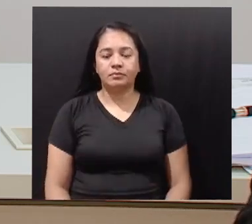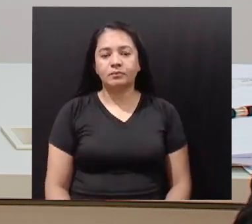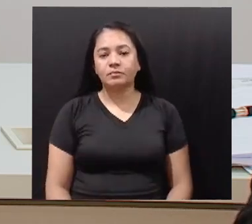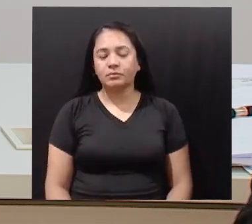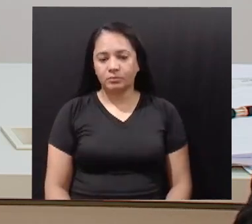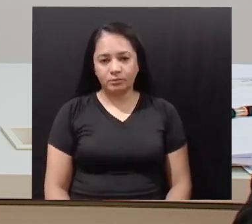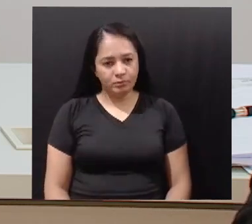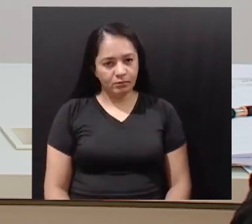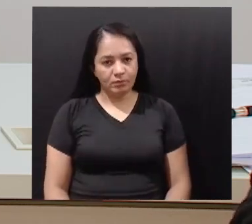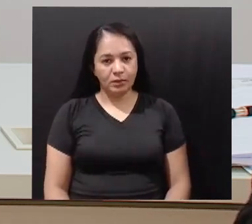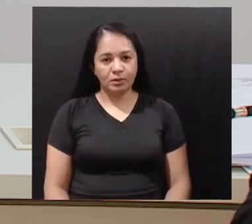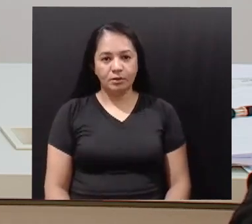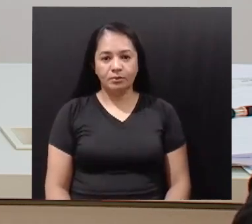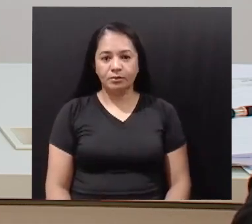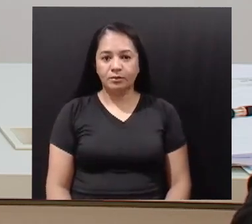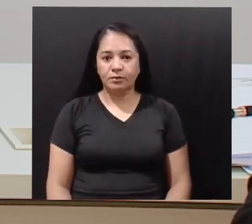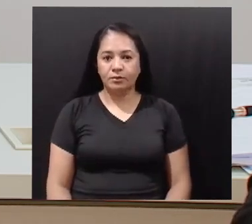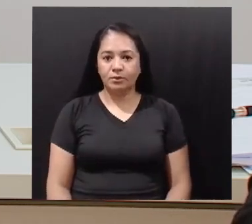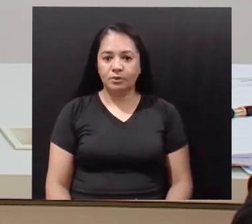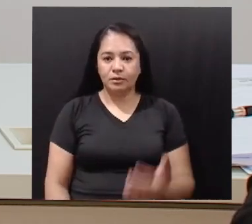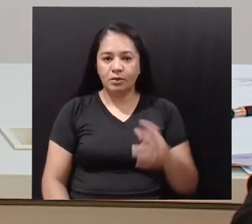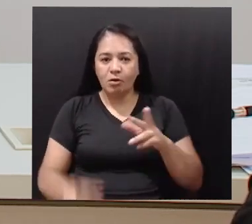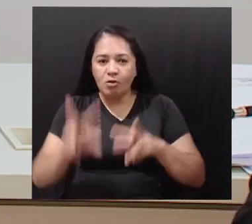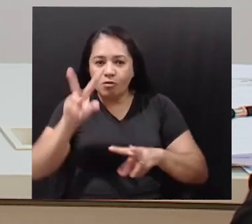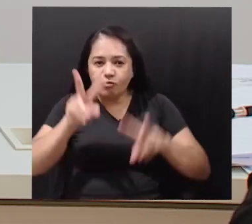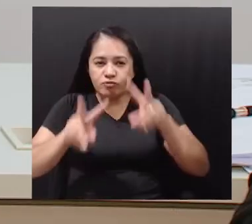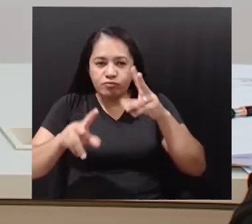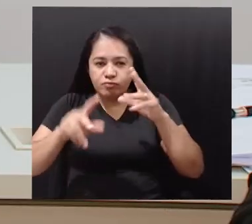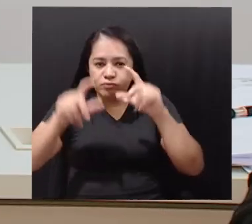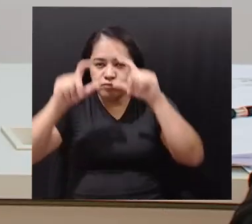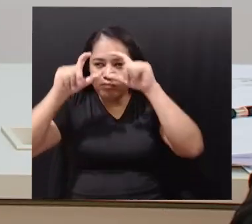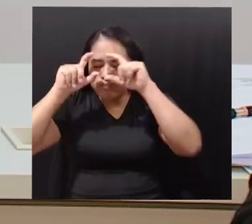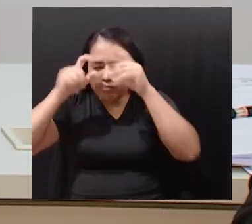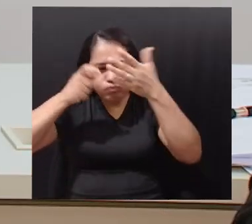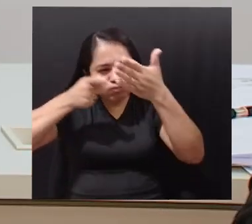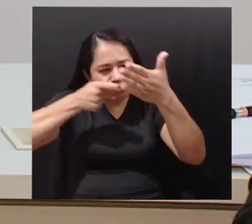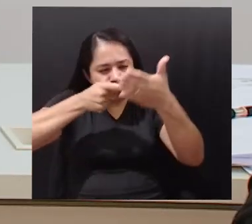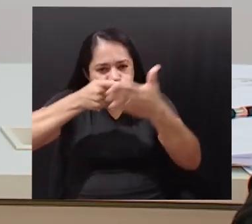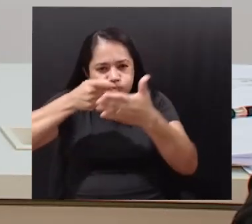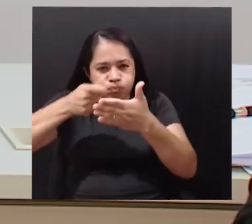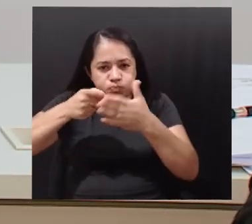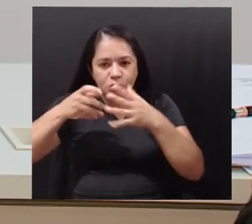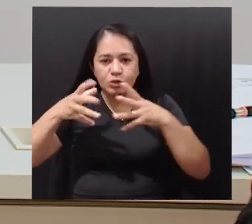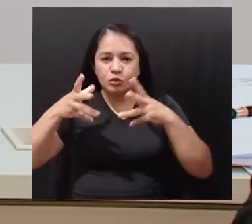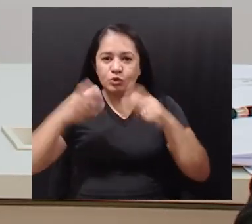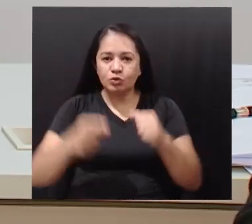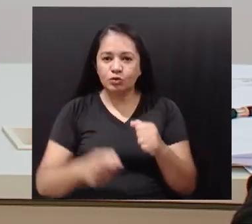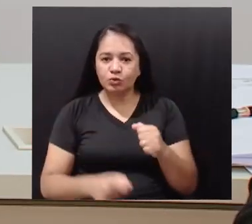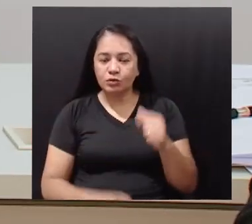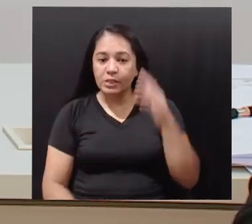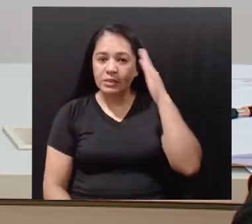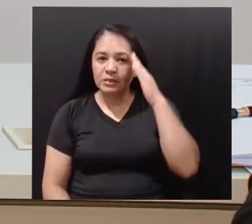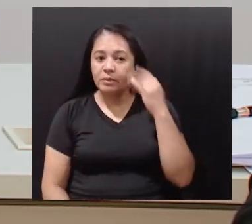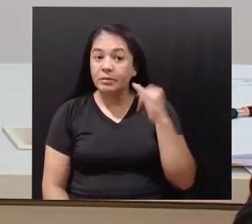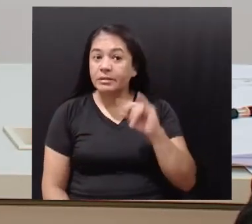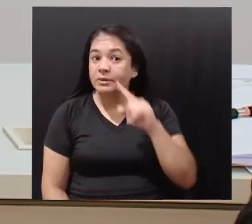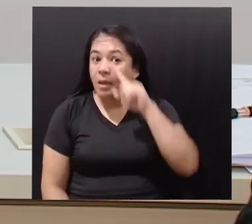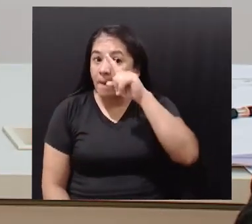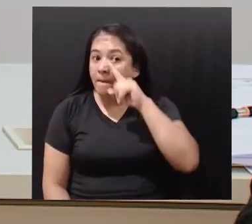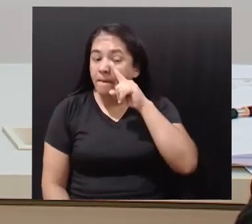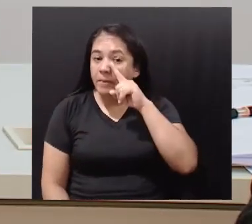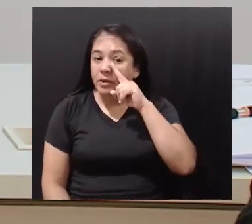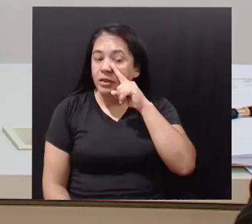olhados com a lupa e a gente está mapeando tudo para saber aonde há risco de